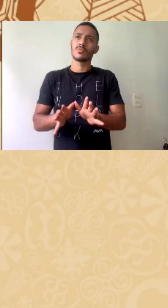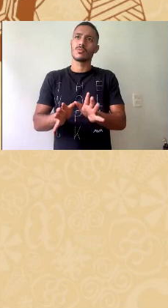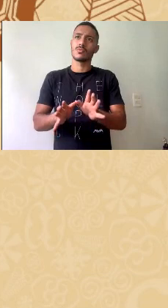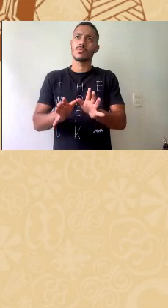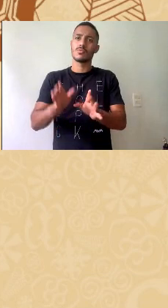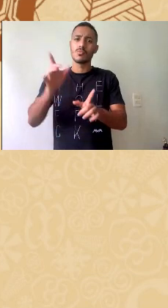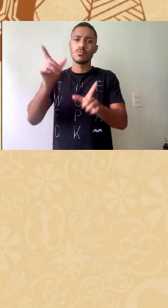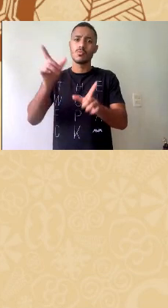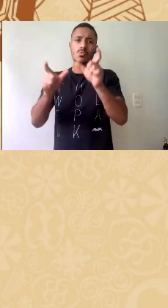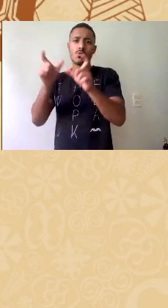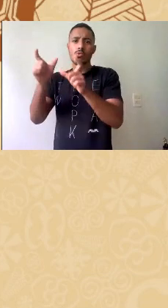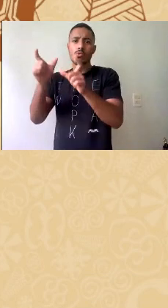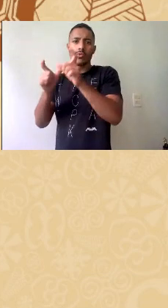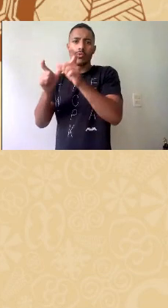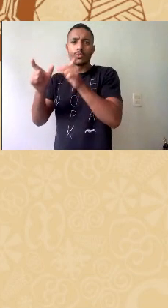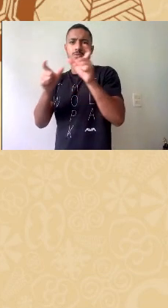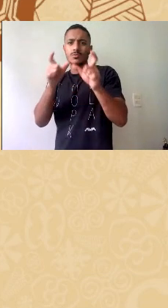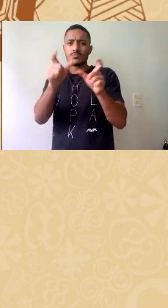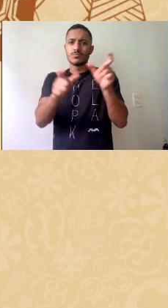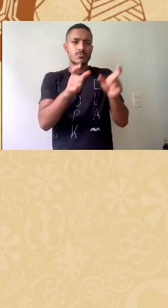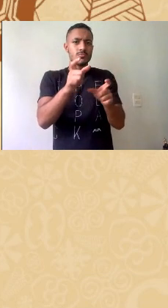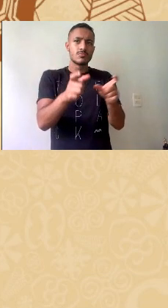há um pouco mais de 100 anos.